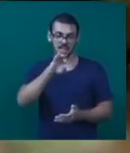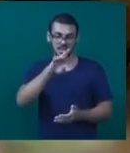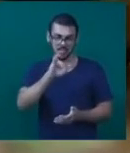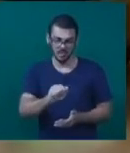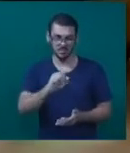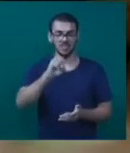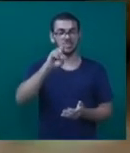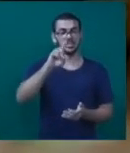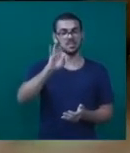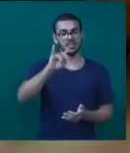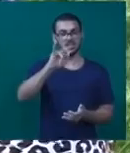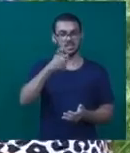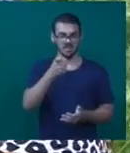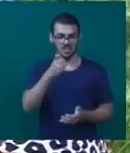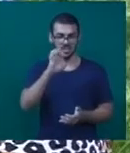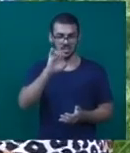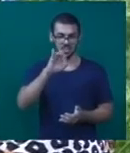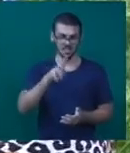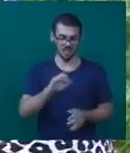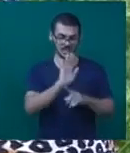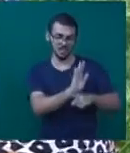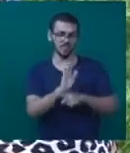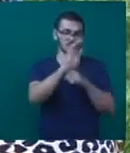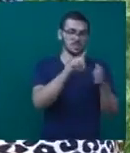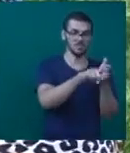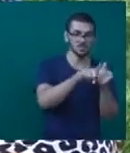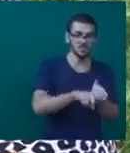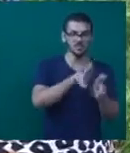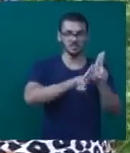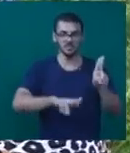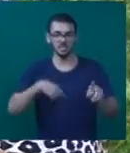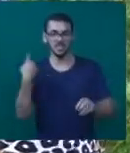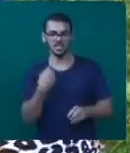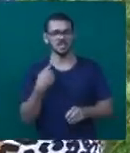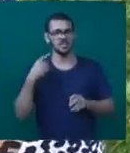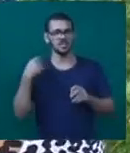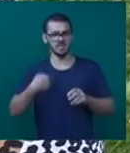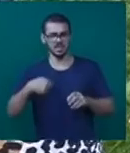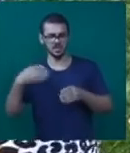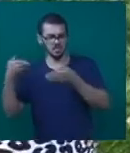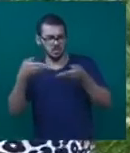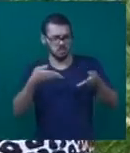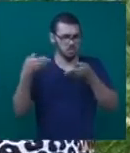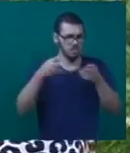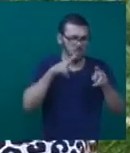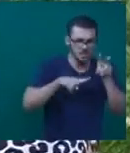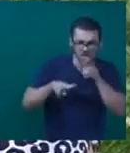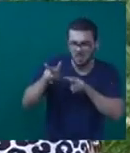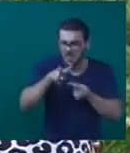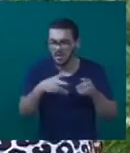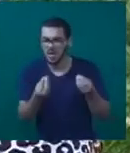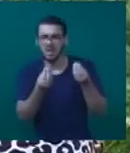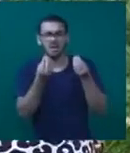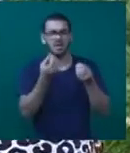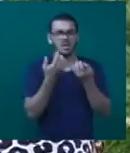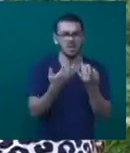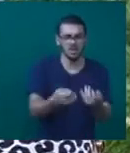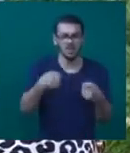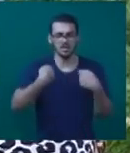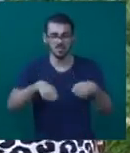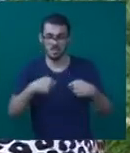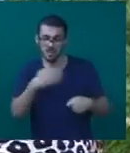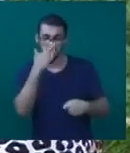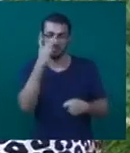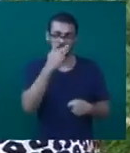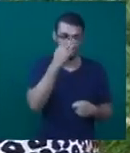A gente traz de tempo em tempo para ver como que tá o jardim, se está precisando assim, mais flores para alimentação das